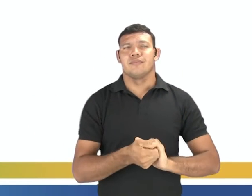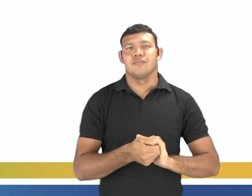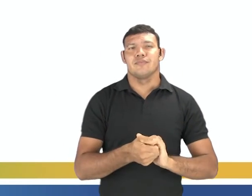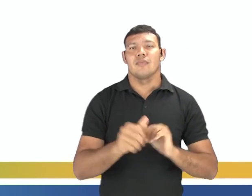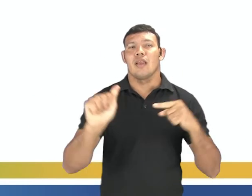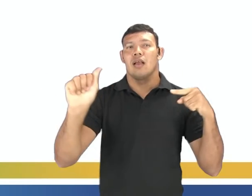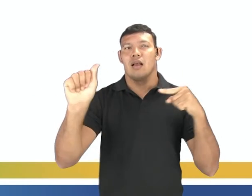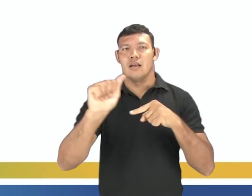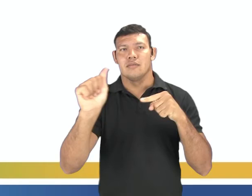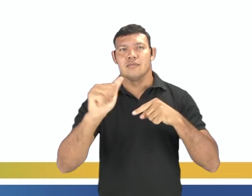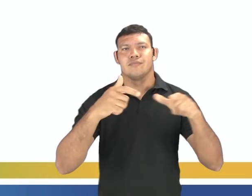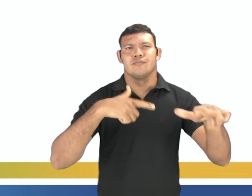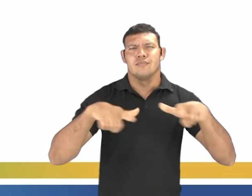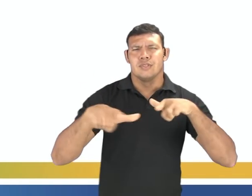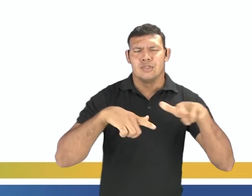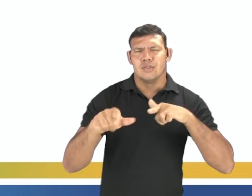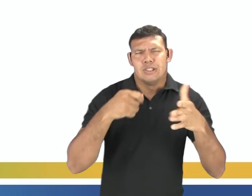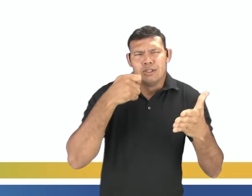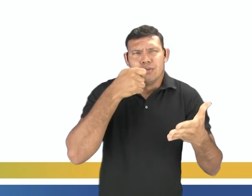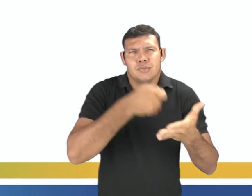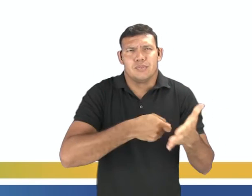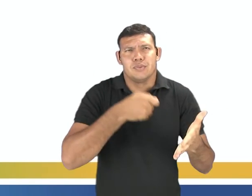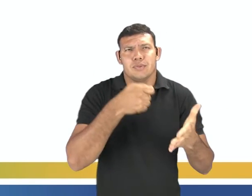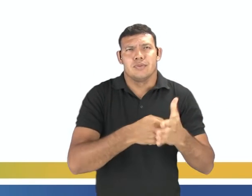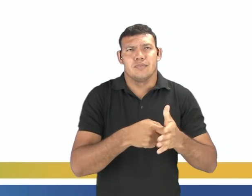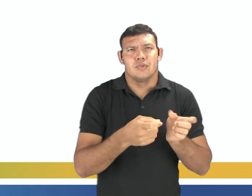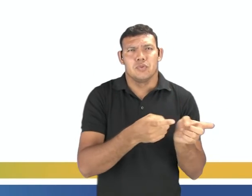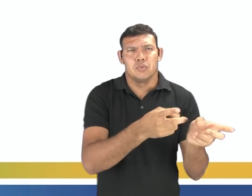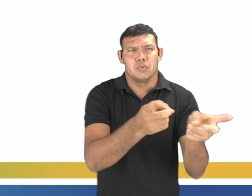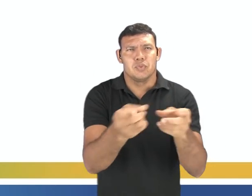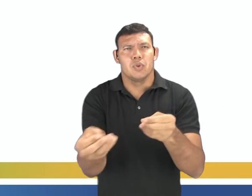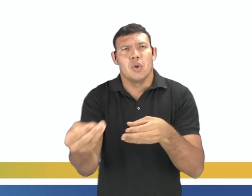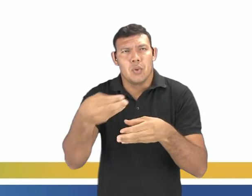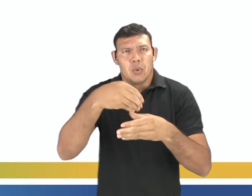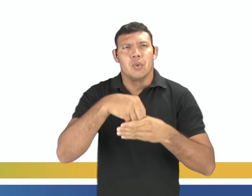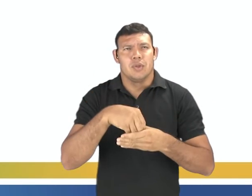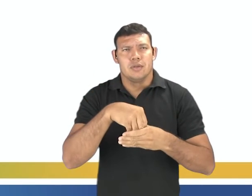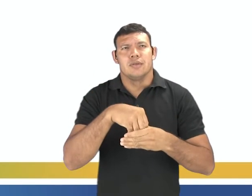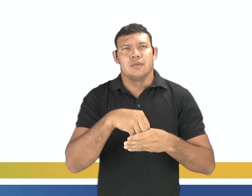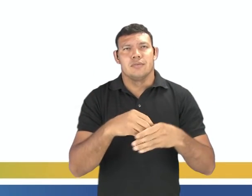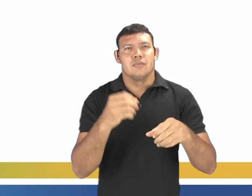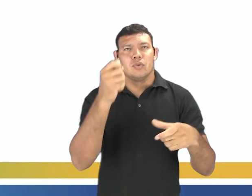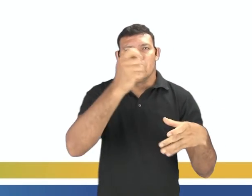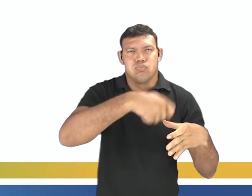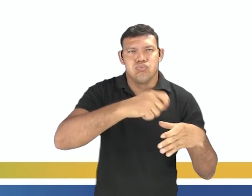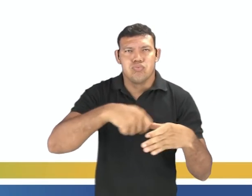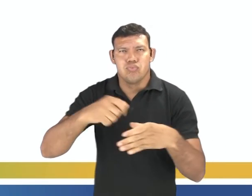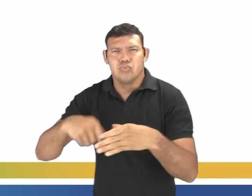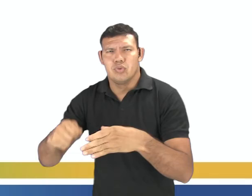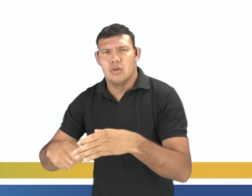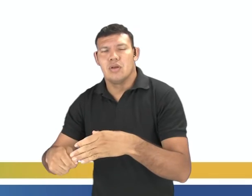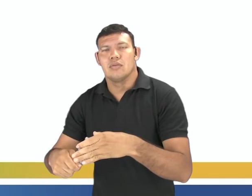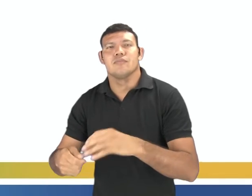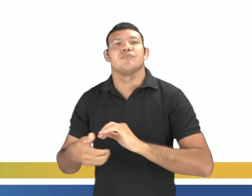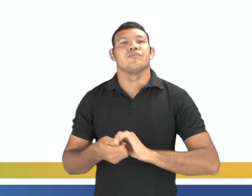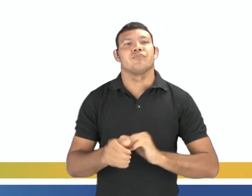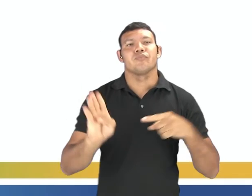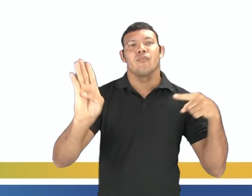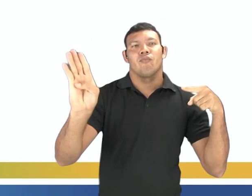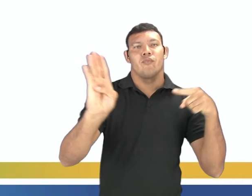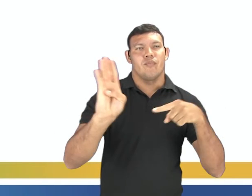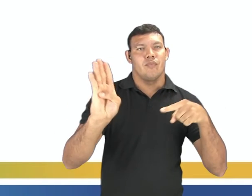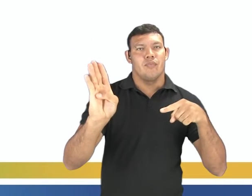A. Trabalho compulsório, mercado interno, plantações de subsistência e pacto colonial. Letra